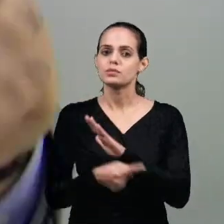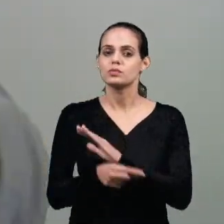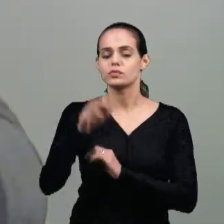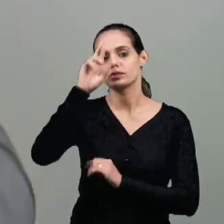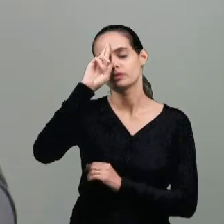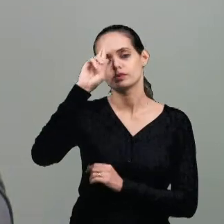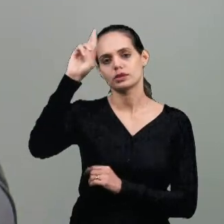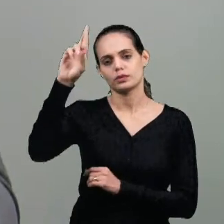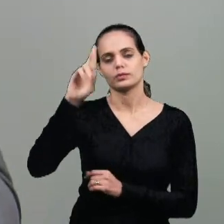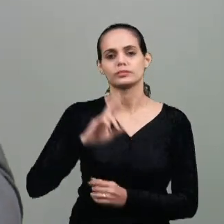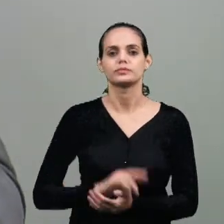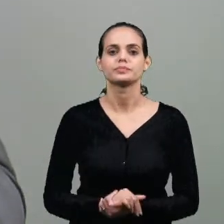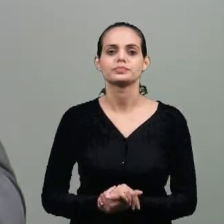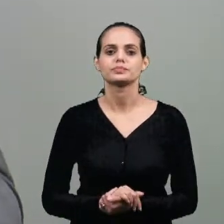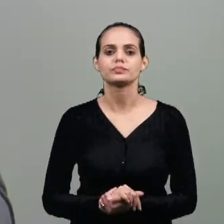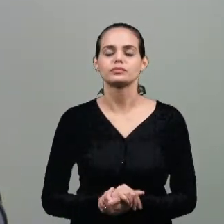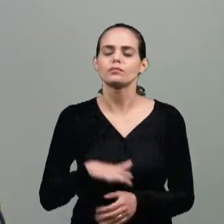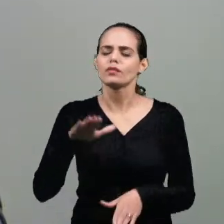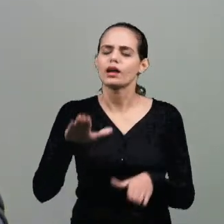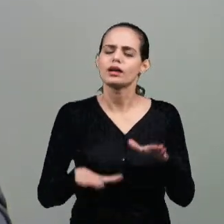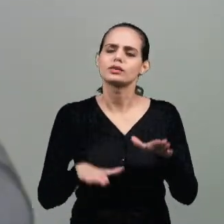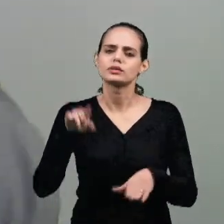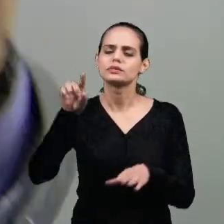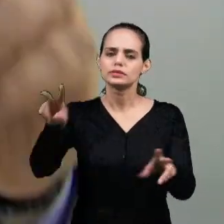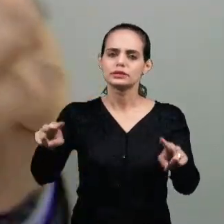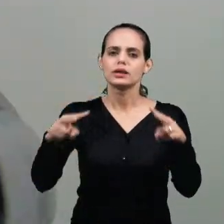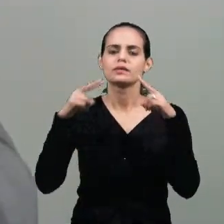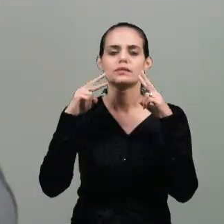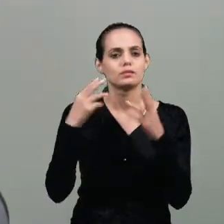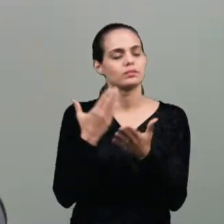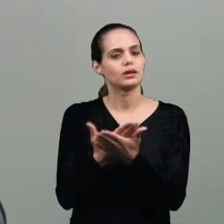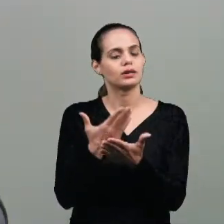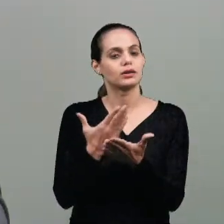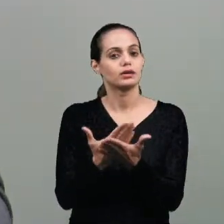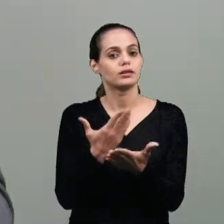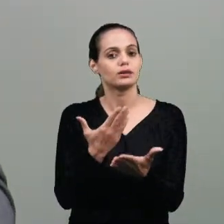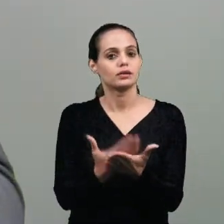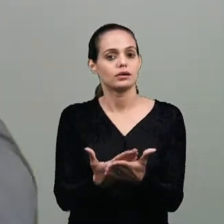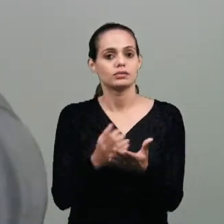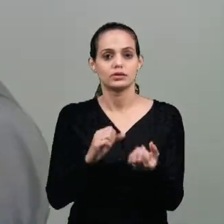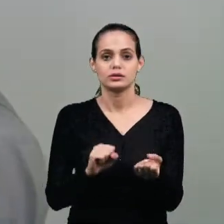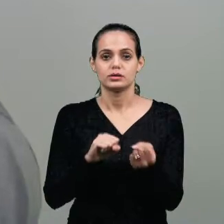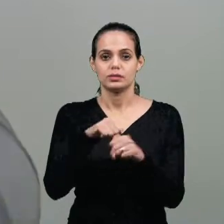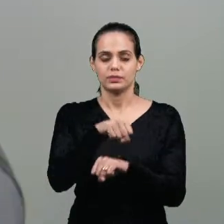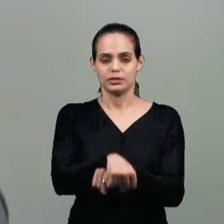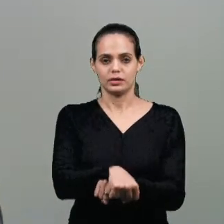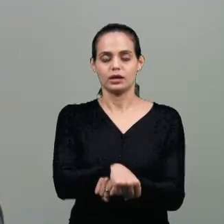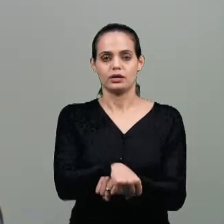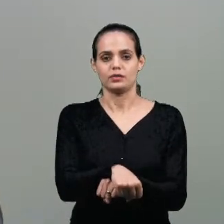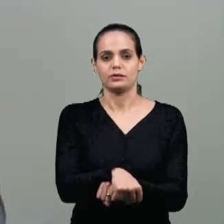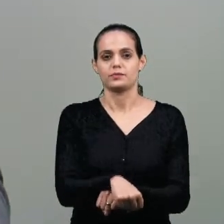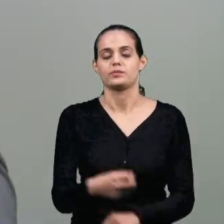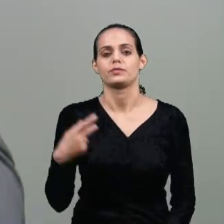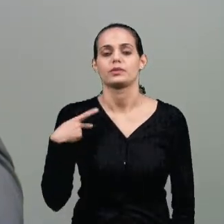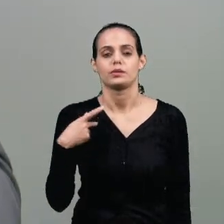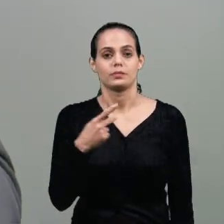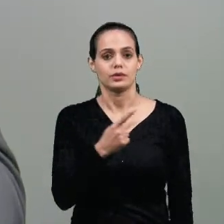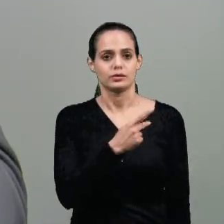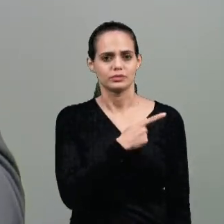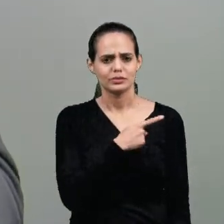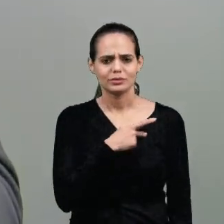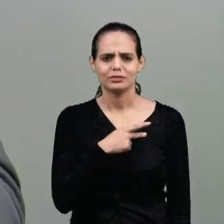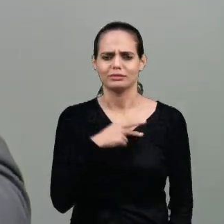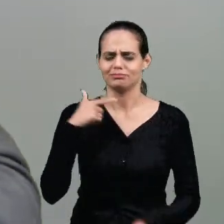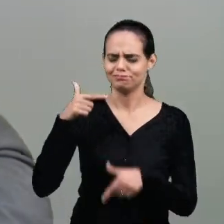assiste uma aula de seminário, ouve uma mensagem, né, vê o pastor ali E esse pastor passou por muitas lutas